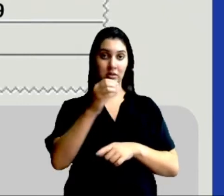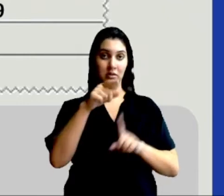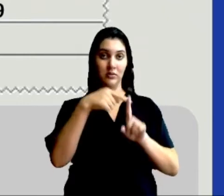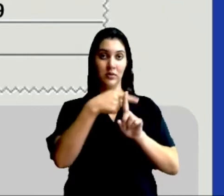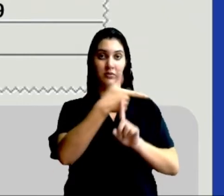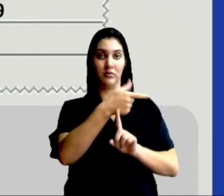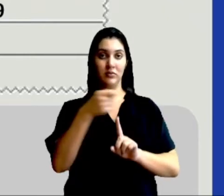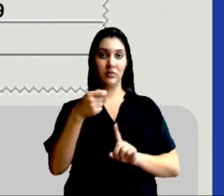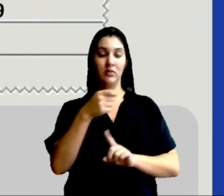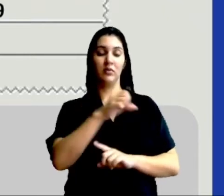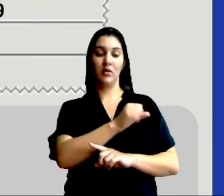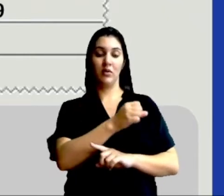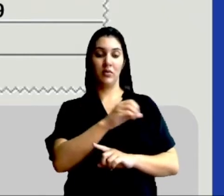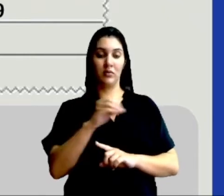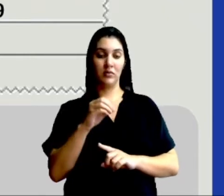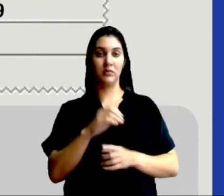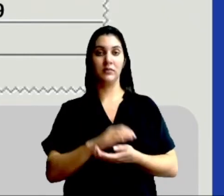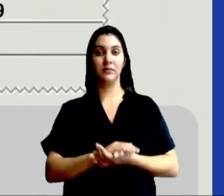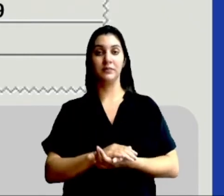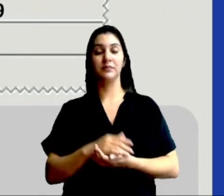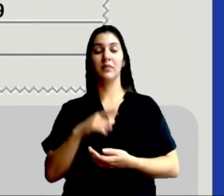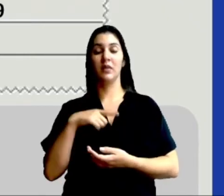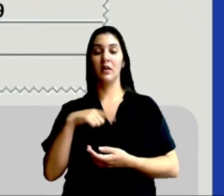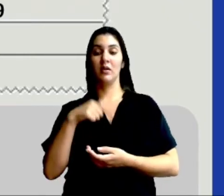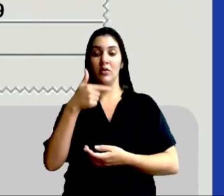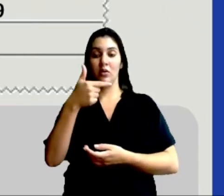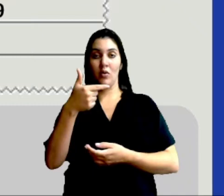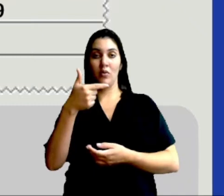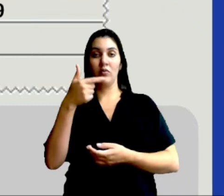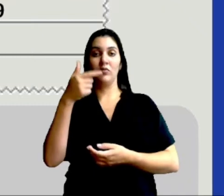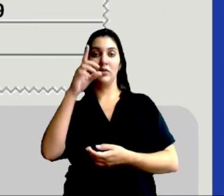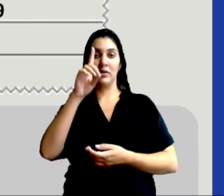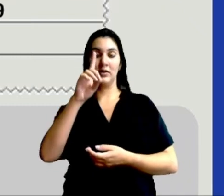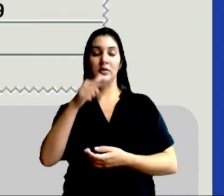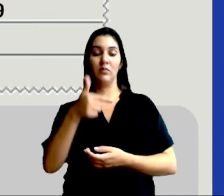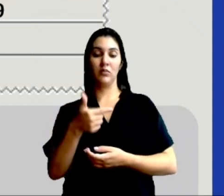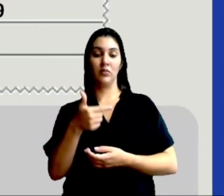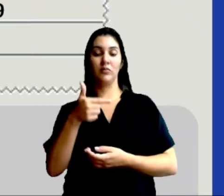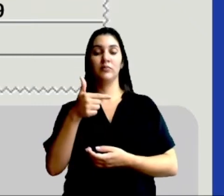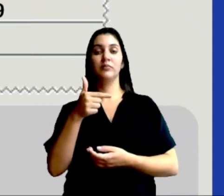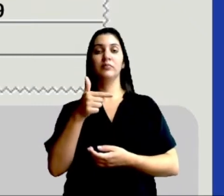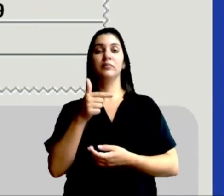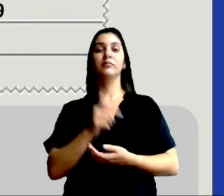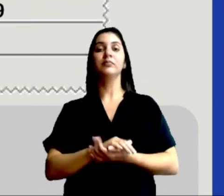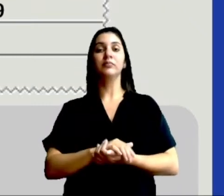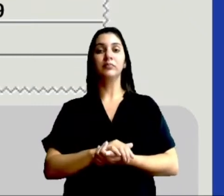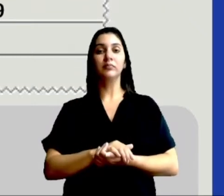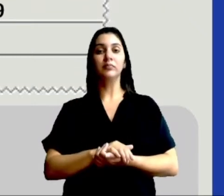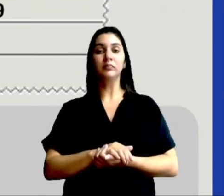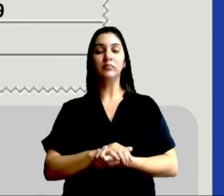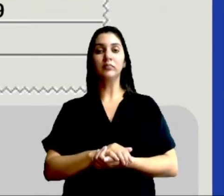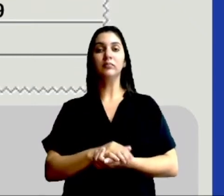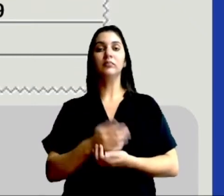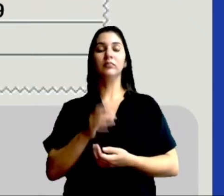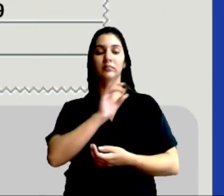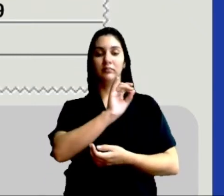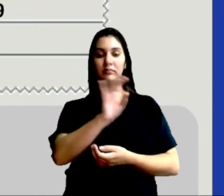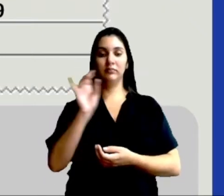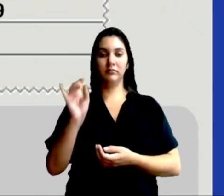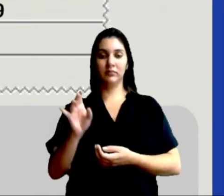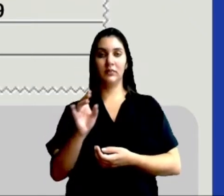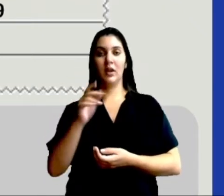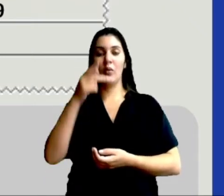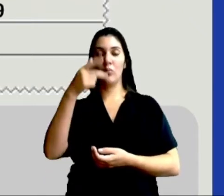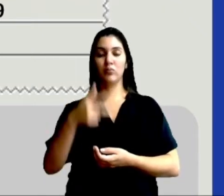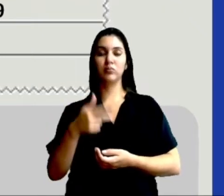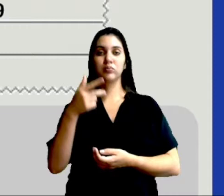200, 800. 2 da dezena com o 2 da outra dezena ali dos salgados e do doce, né? Cada um